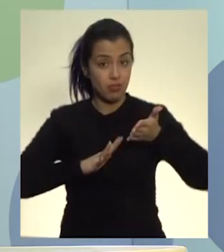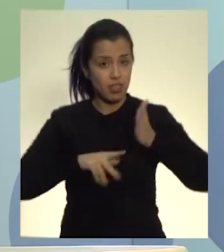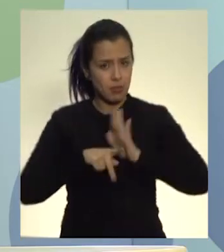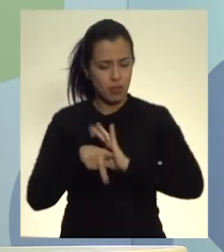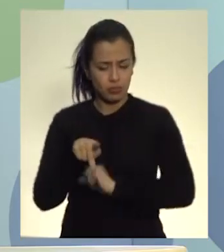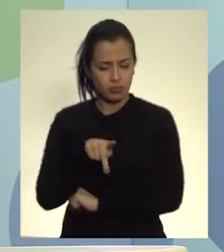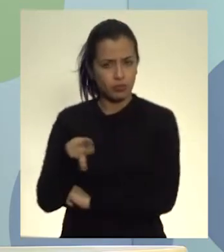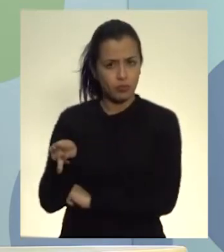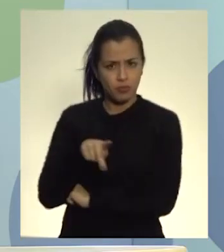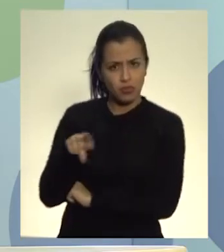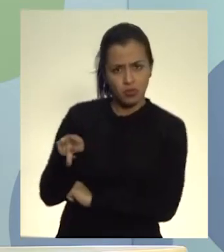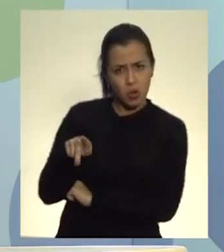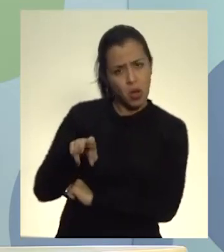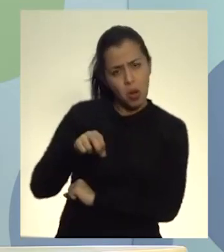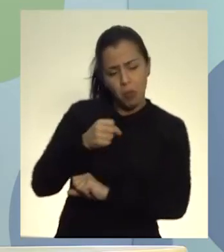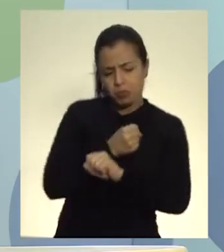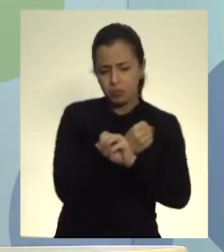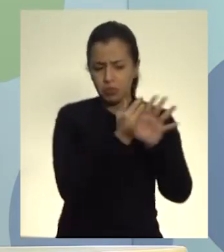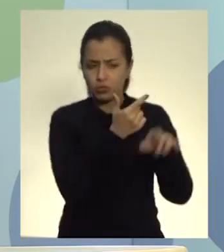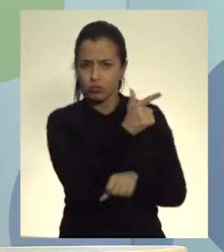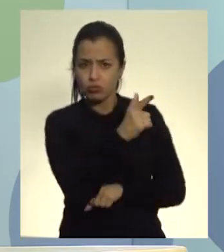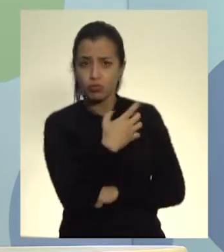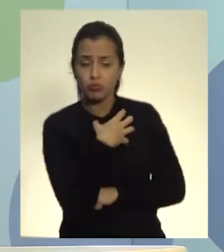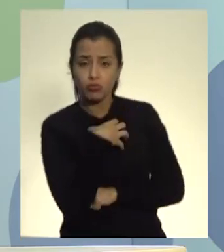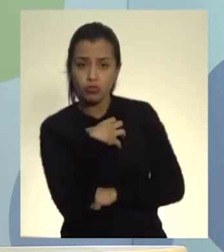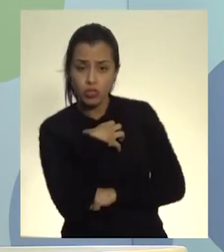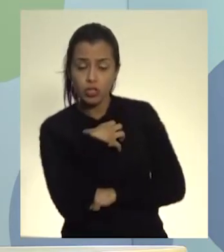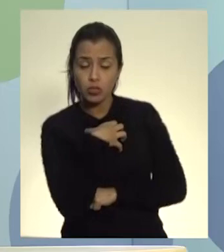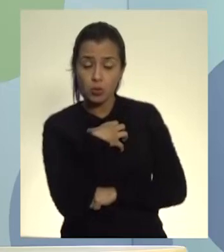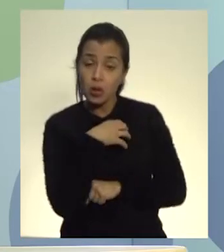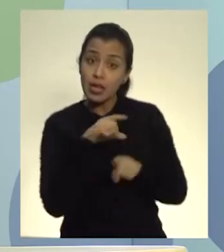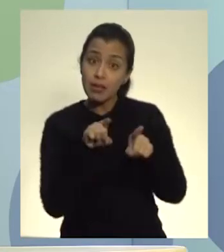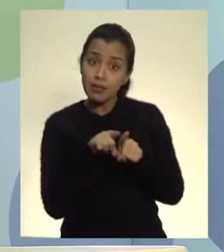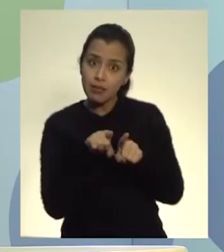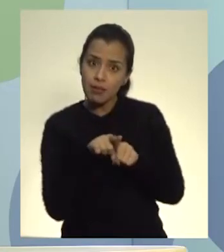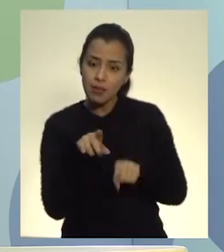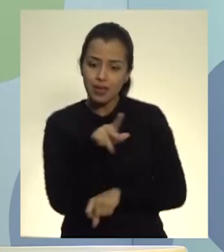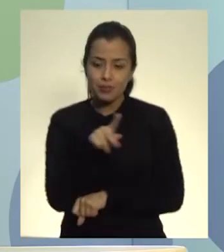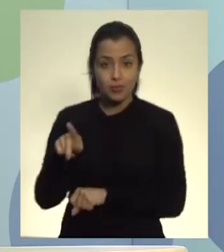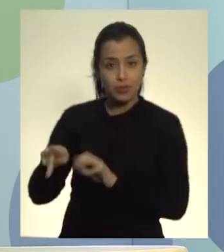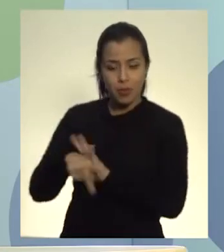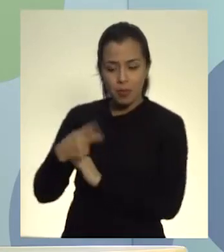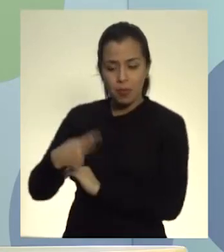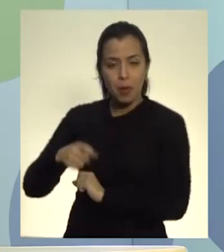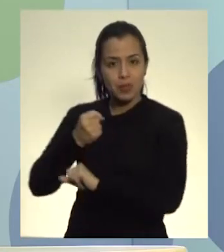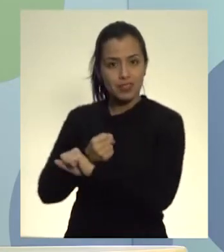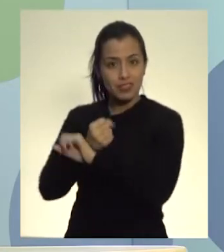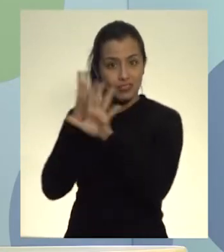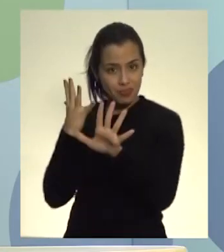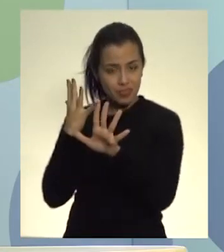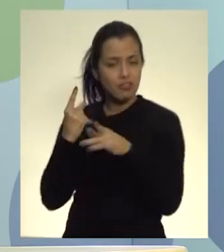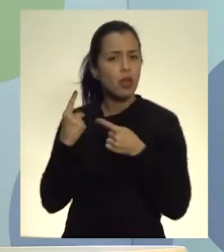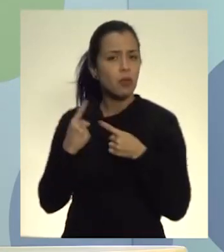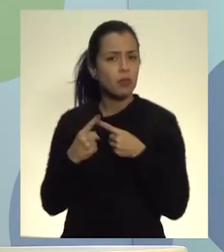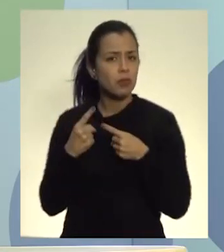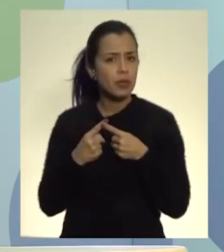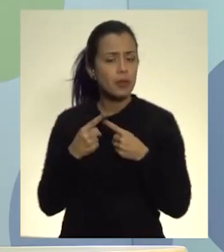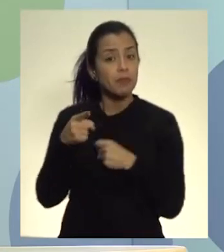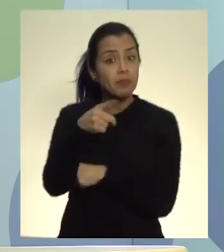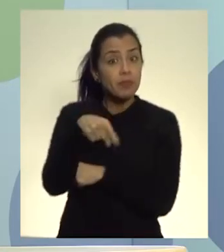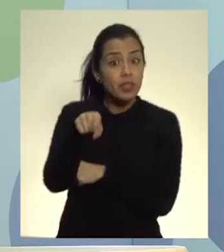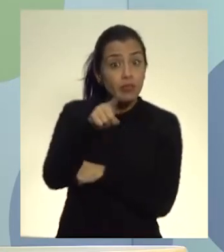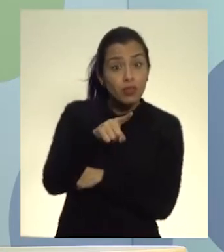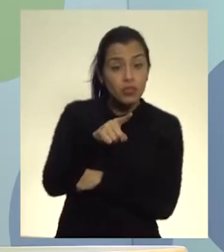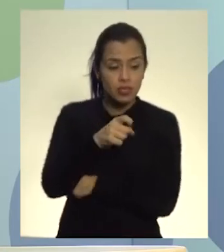outras plataformas, apresentam essas atividades, quanto pelos professores do Centro de Mídias. Por quê? Como vocês estão